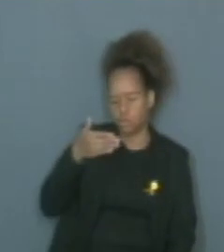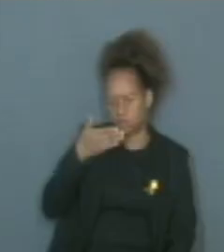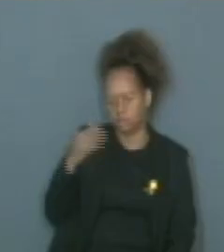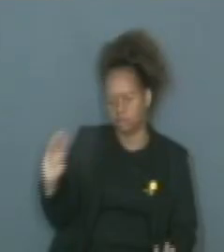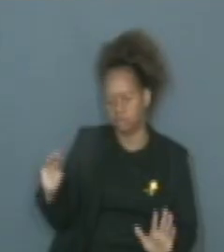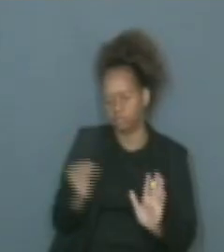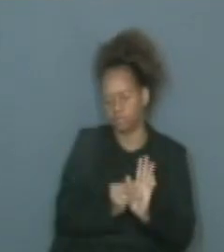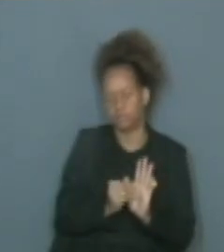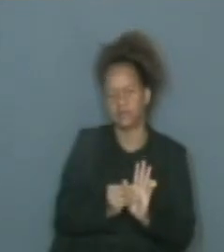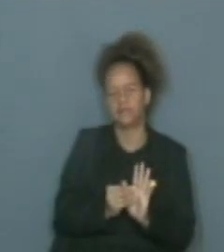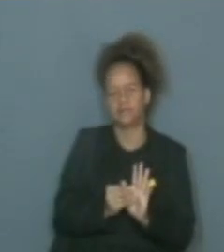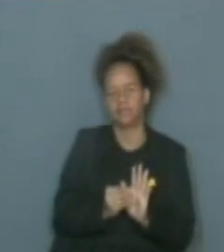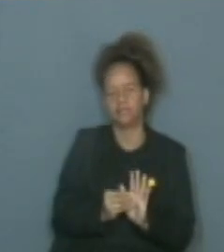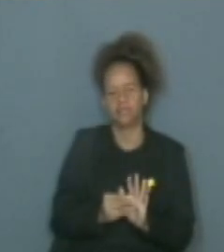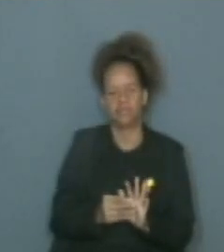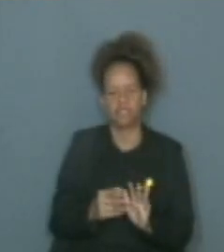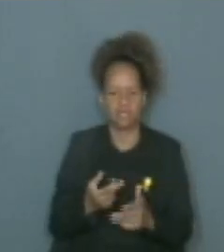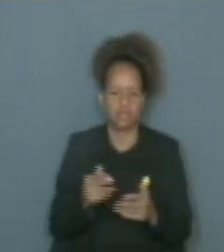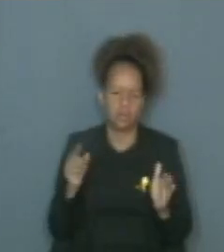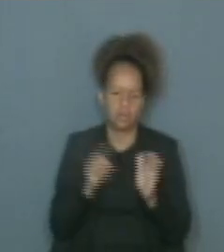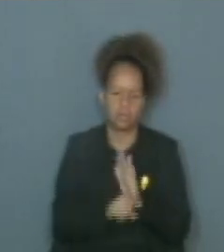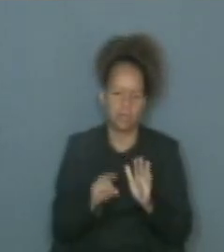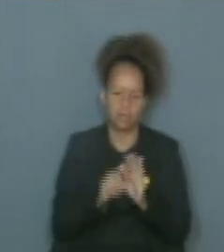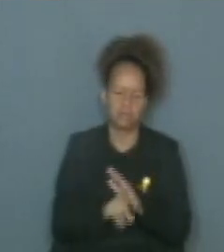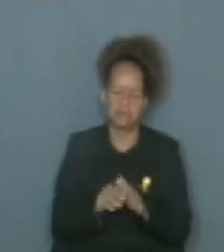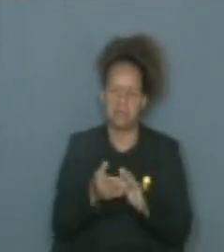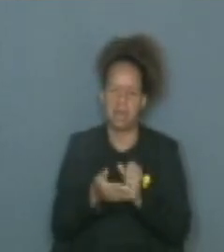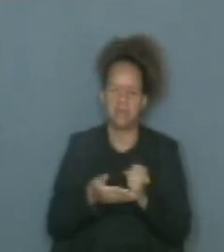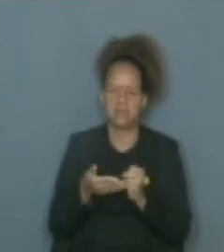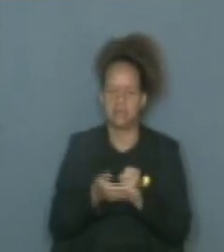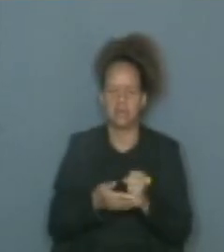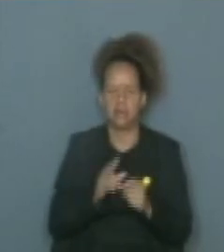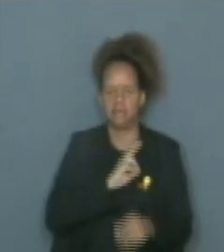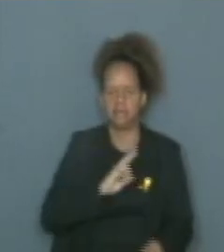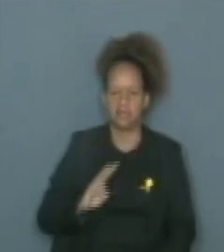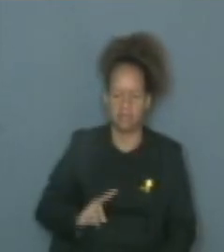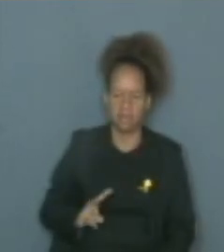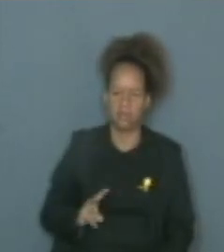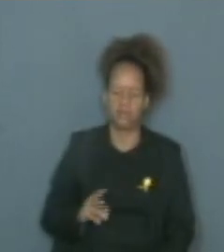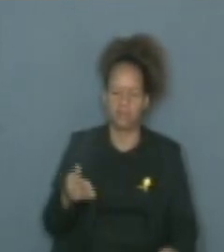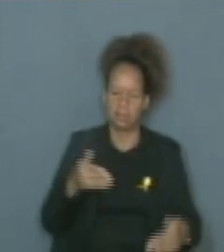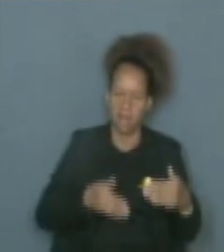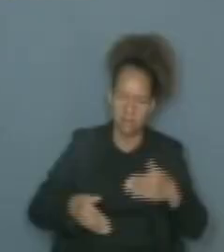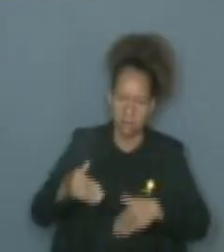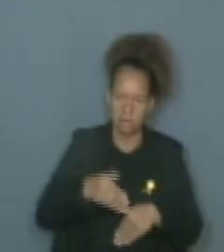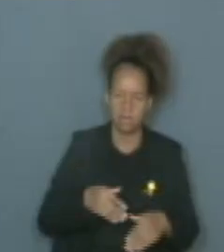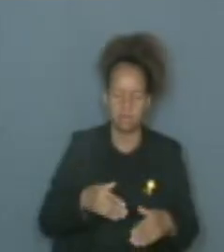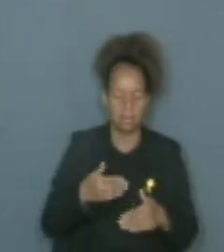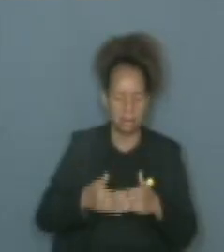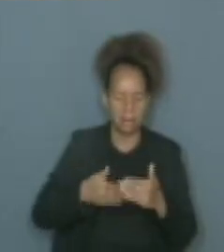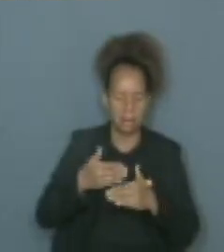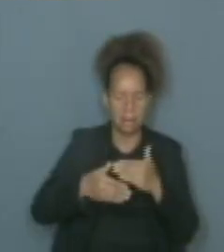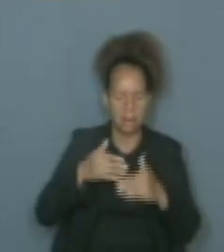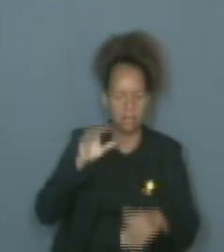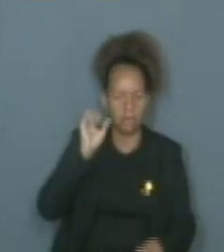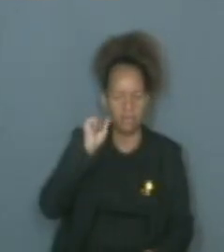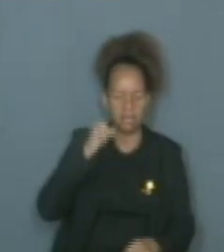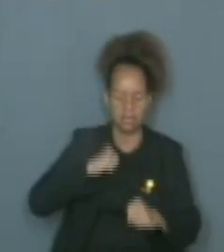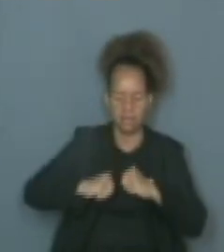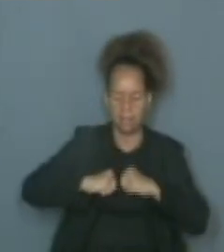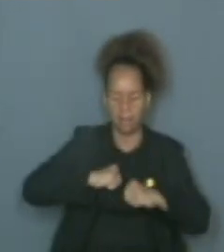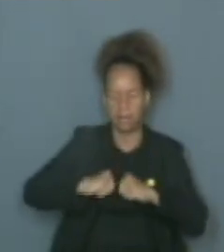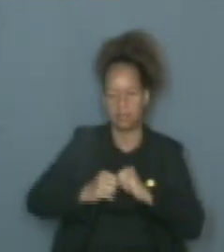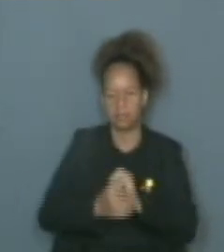sim. Quero, inclusive, fazer algumas perguntas básicas ao vereador que participou desse processo de escuta e de